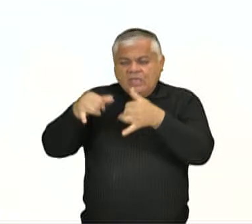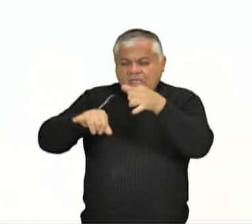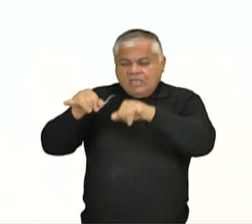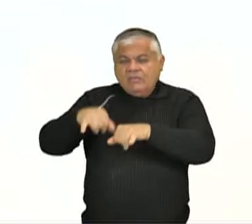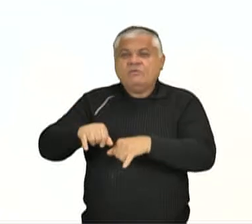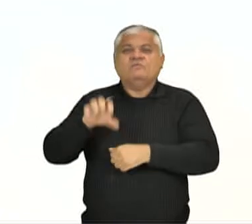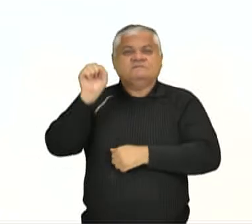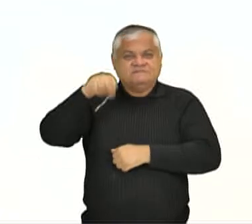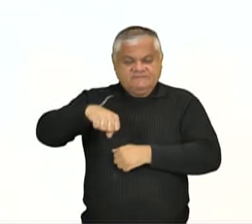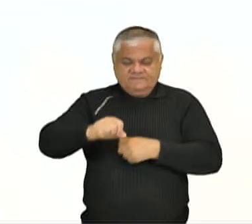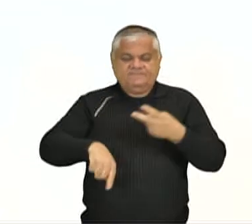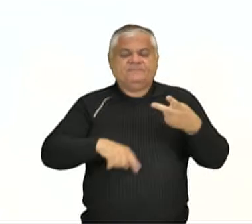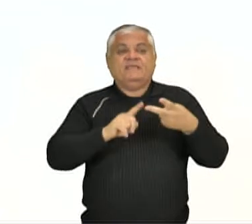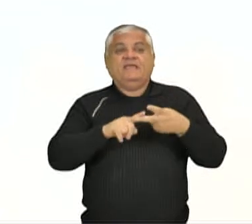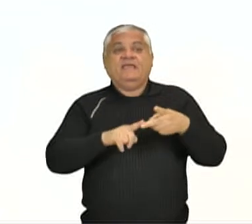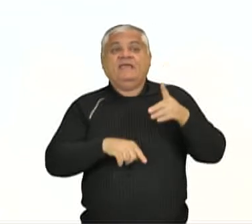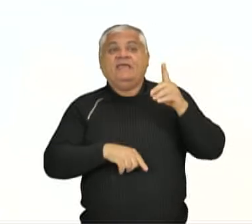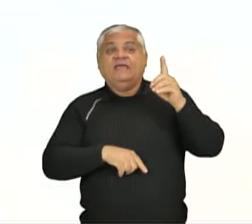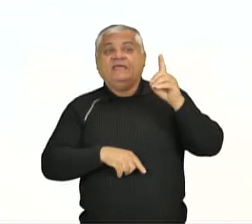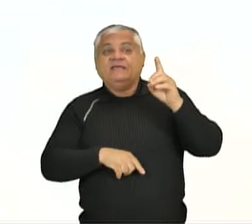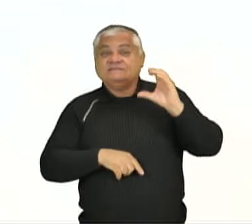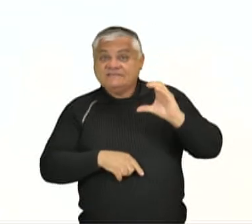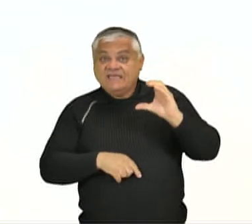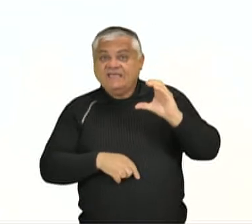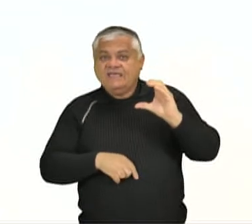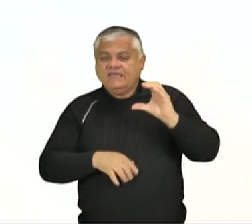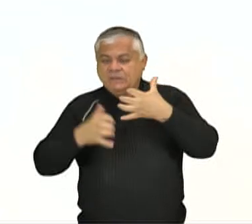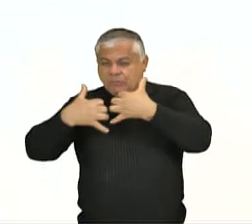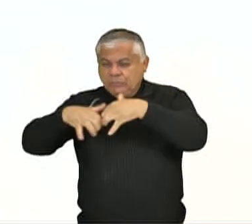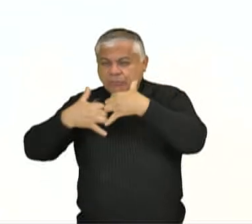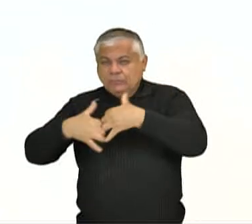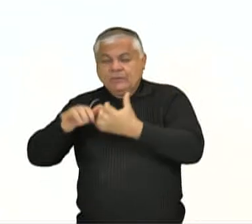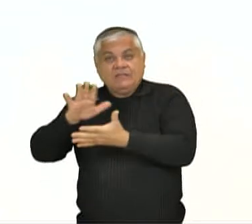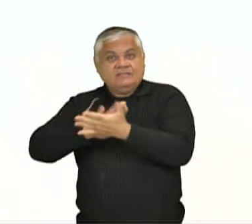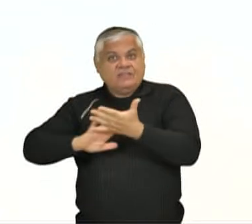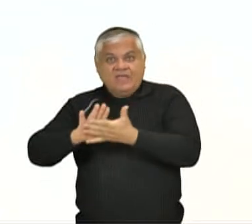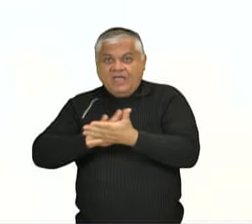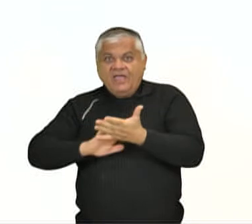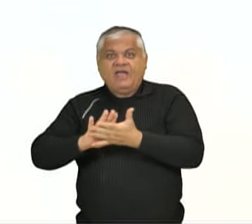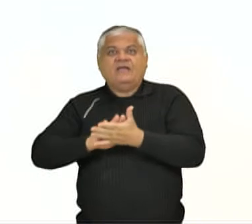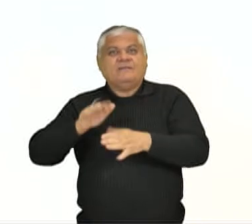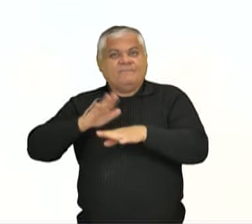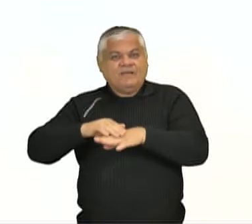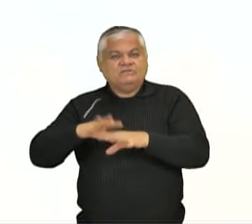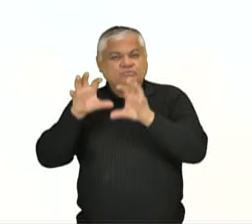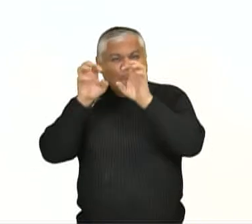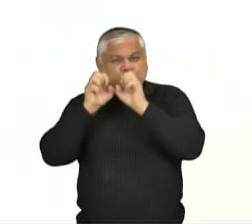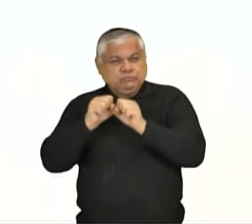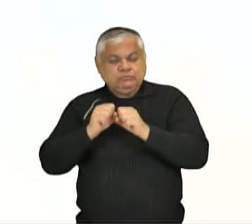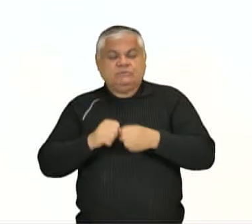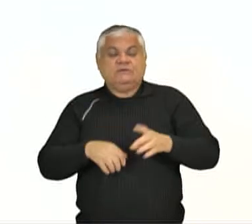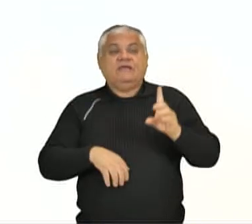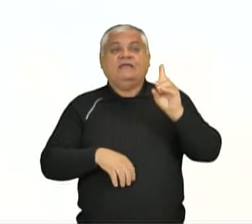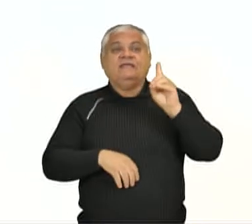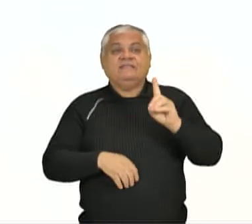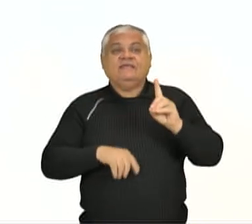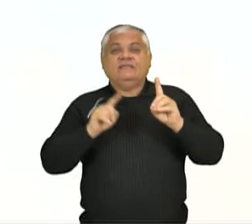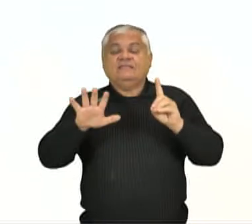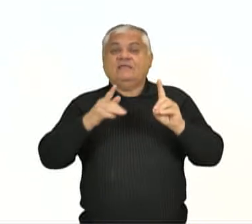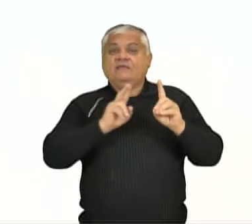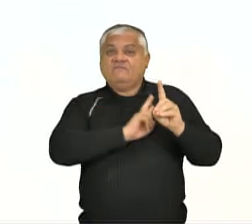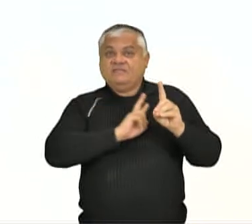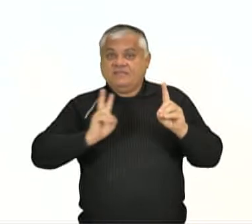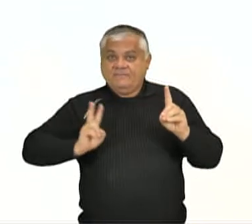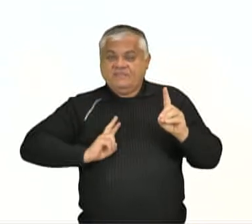químicos? Sim. Não passam por refinamento, portanto são mais rústicos? Sim. E tem alto valor